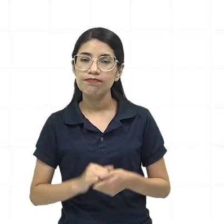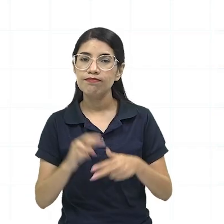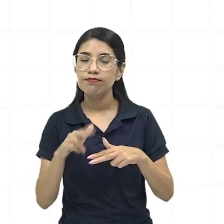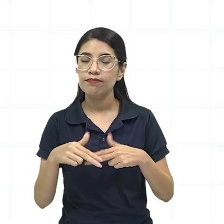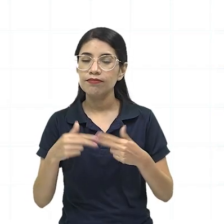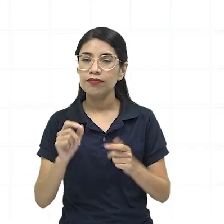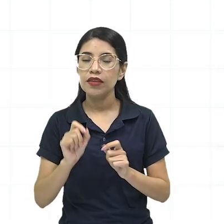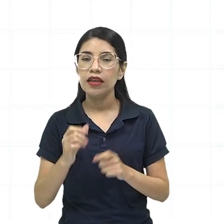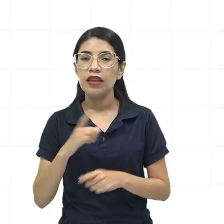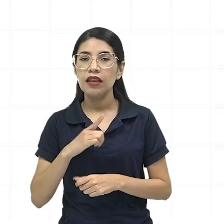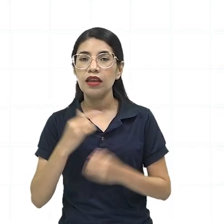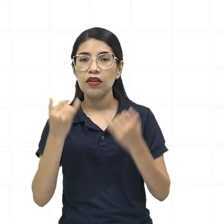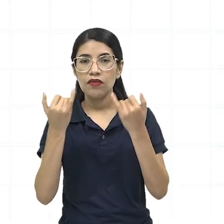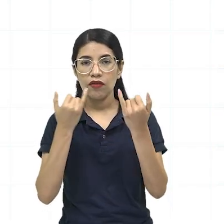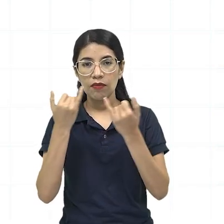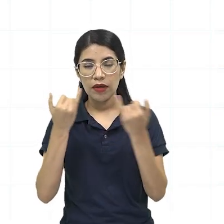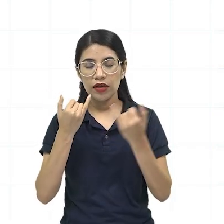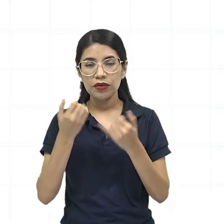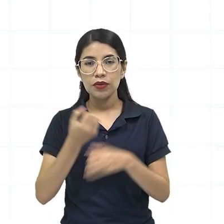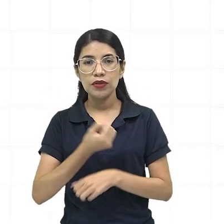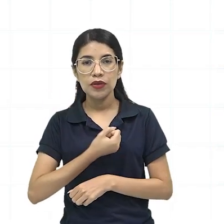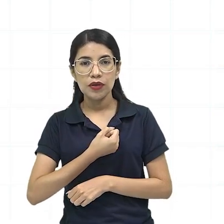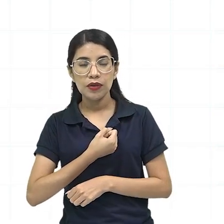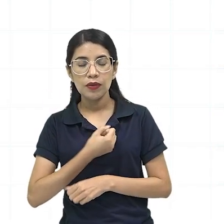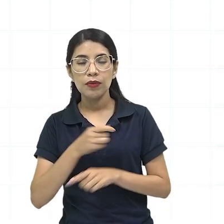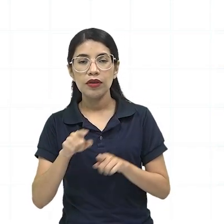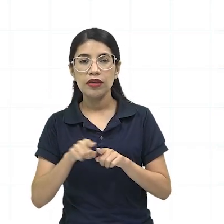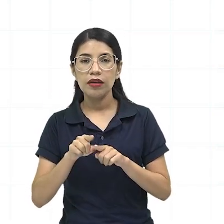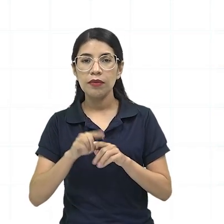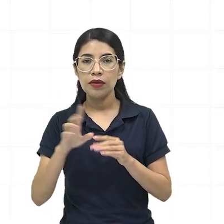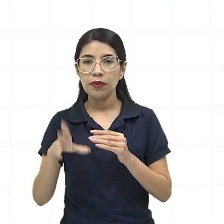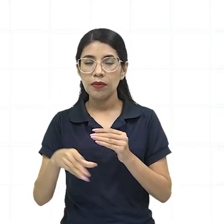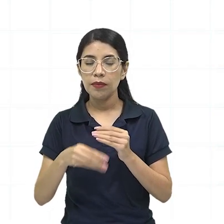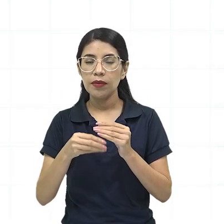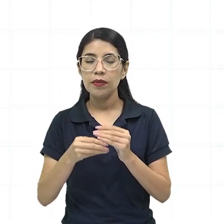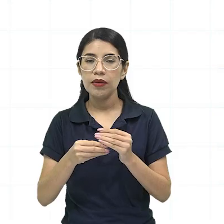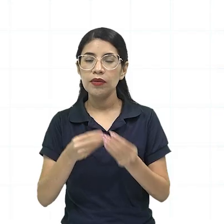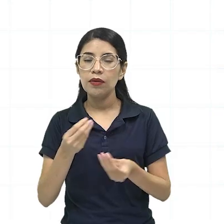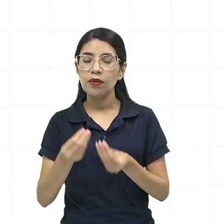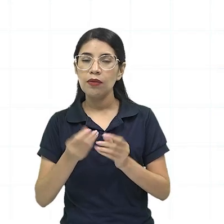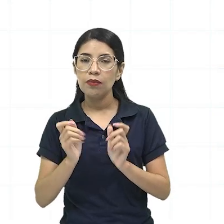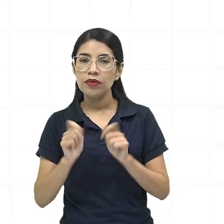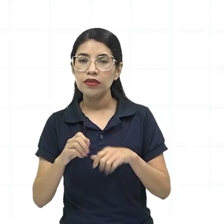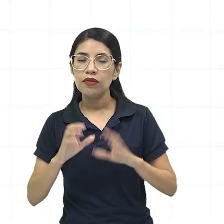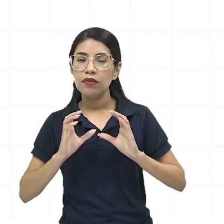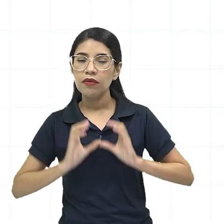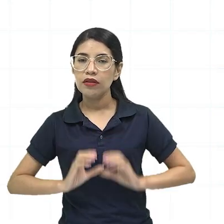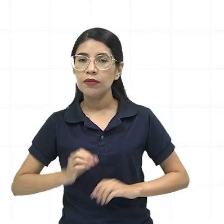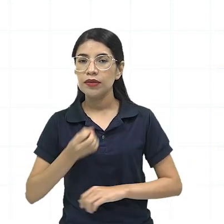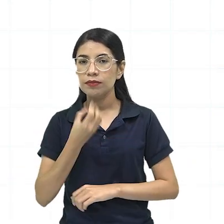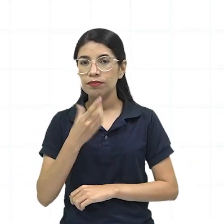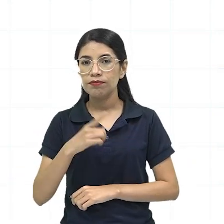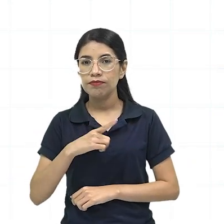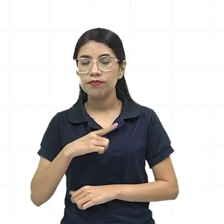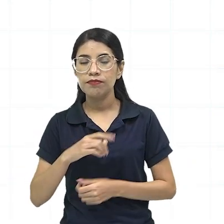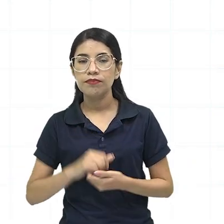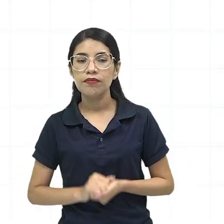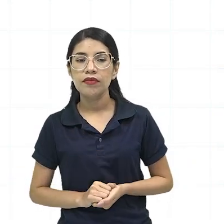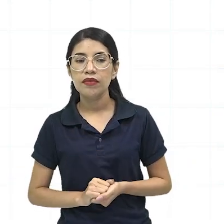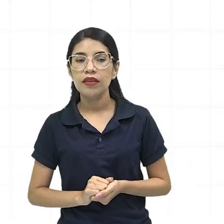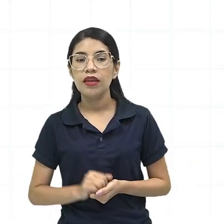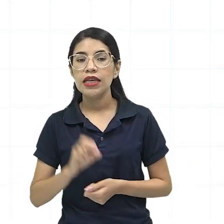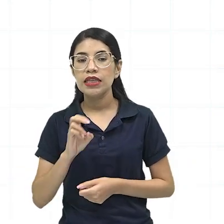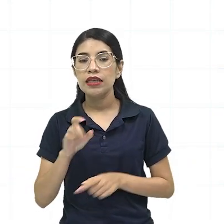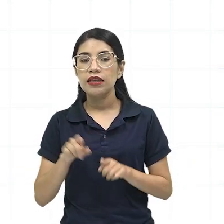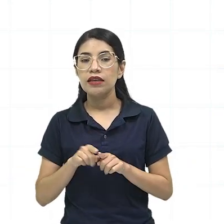trago números e informações que complementam o bom comportamento na era digital. Então 5, almeja uma educação